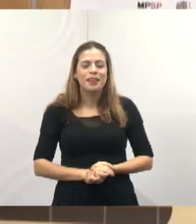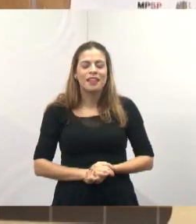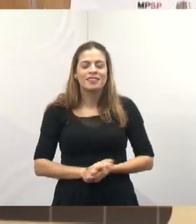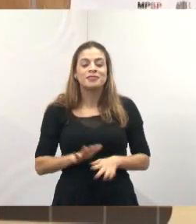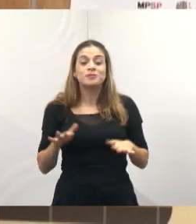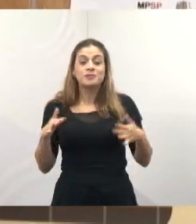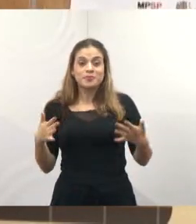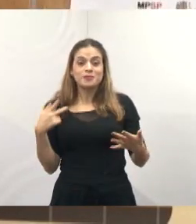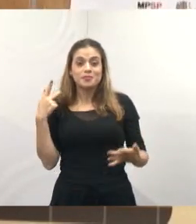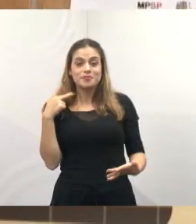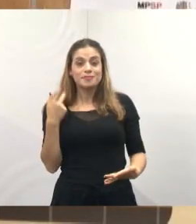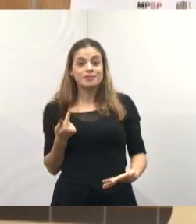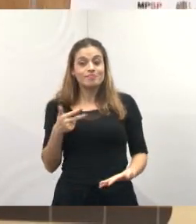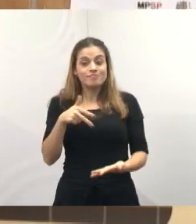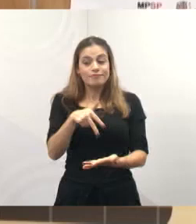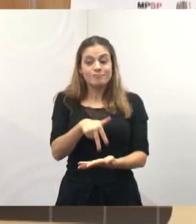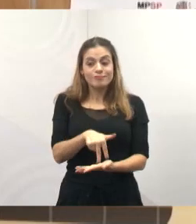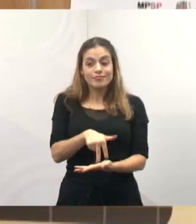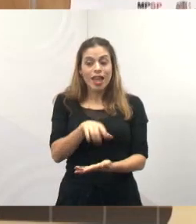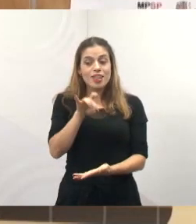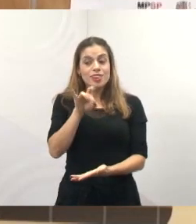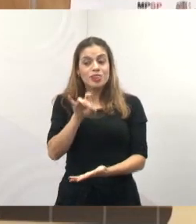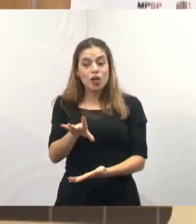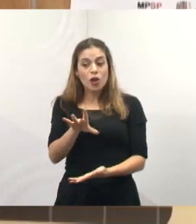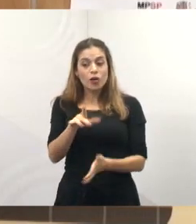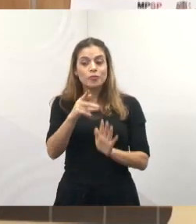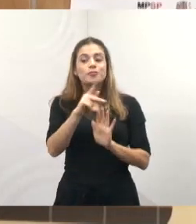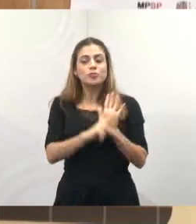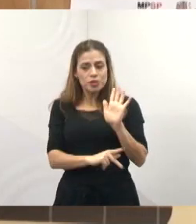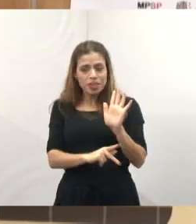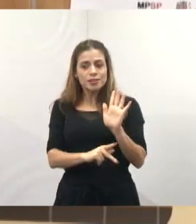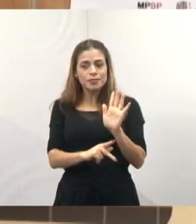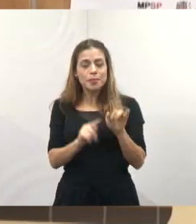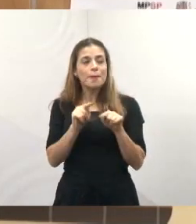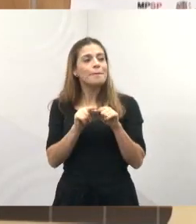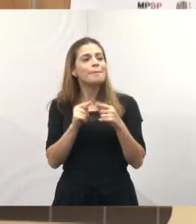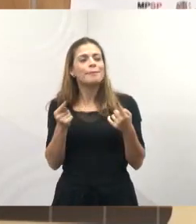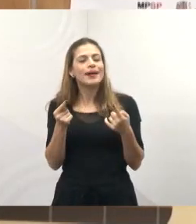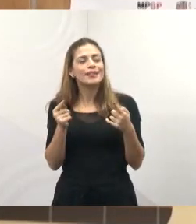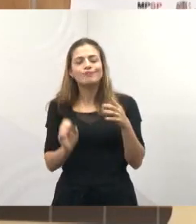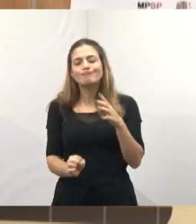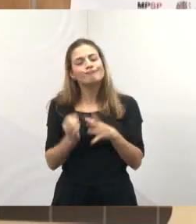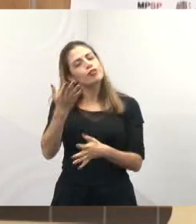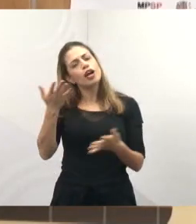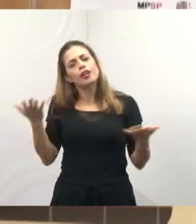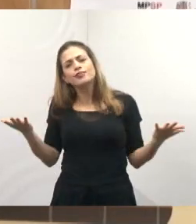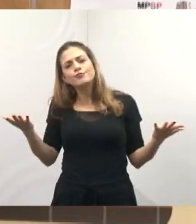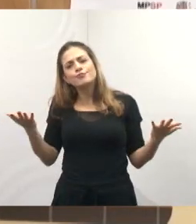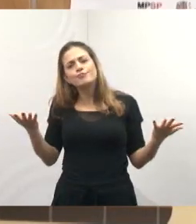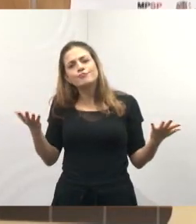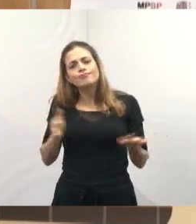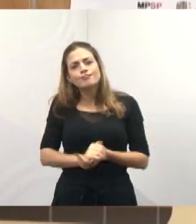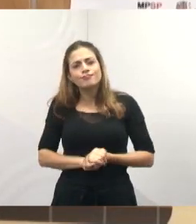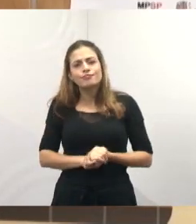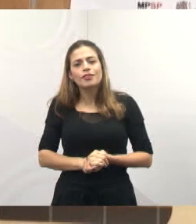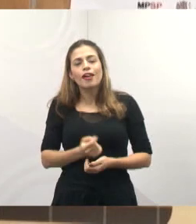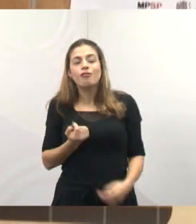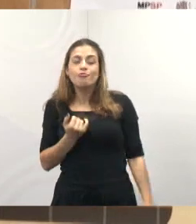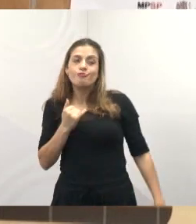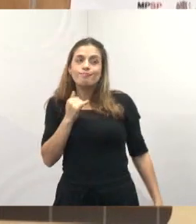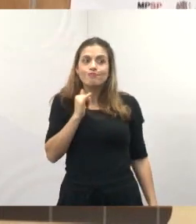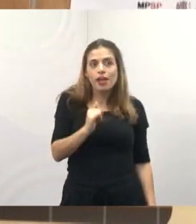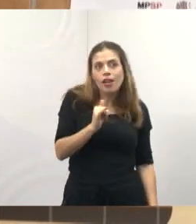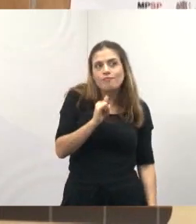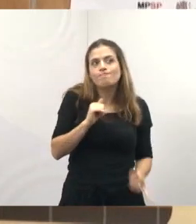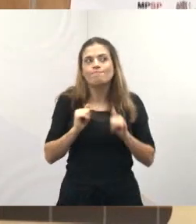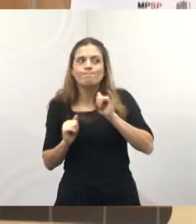o vereador viesse aqui, ele falar só do projeto. Mas não é assim. É desse jeito. Um vem aqui, fala um